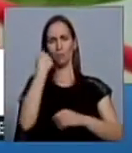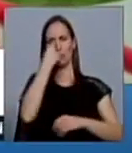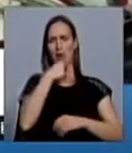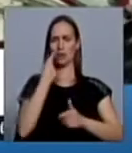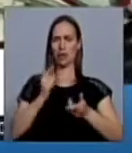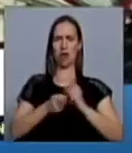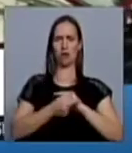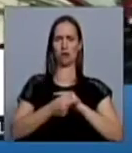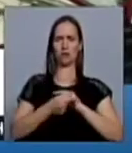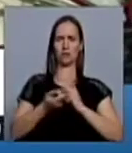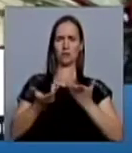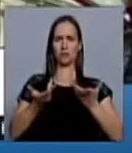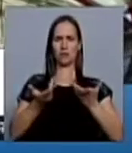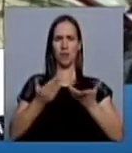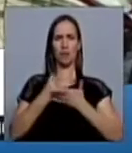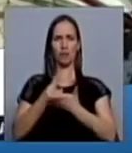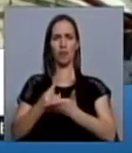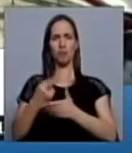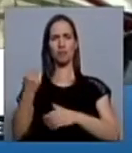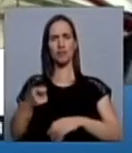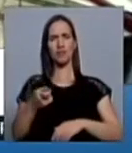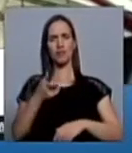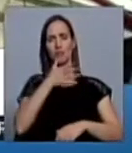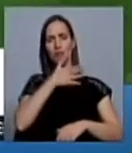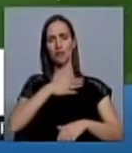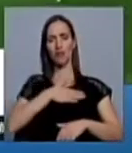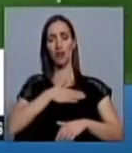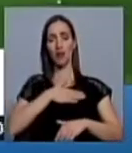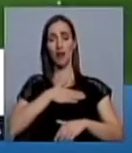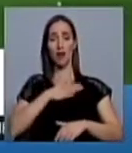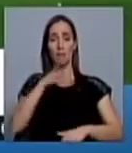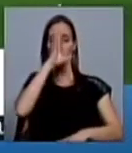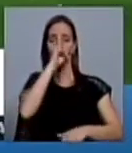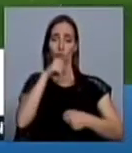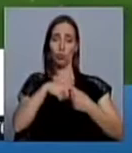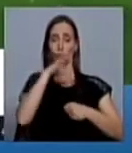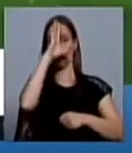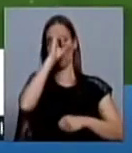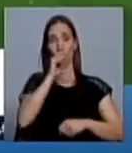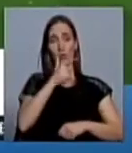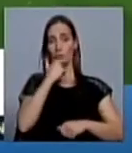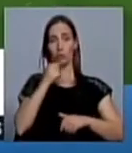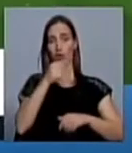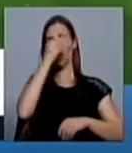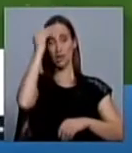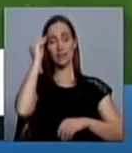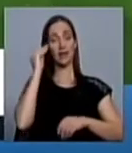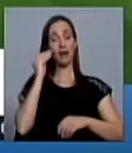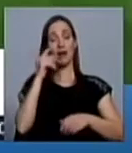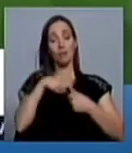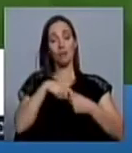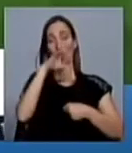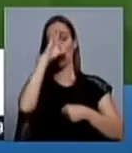em apoiar o Luís Filipe Vieira, e citando o próprio primeiro-ministro, membro do governo, não se pode esquecer que é sempre membro do governo,